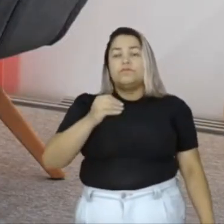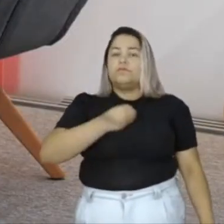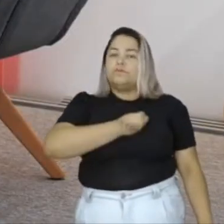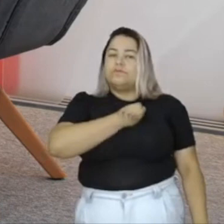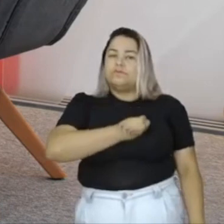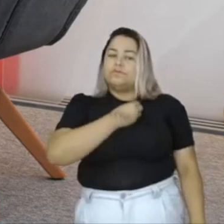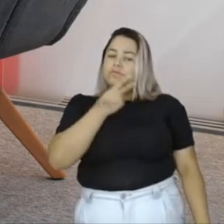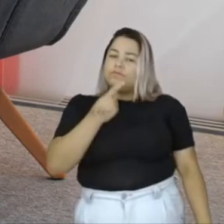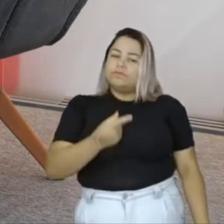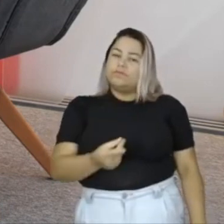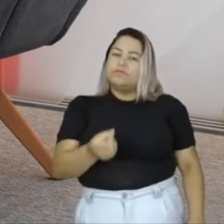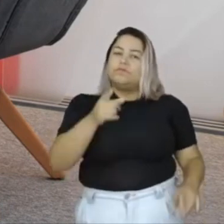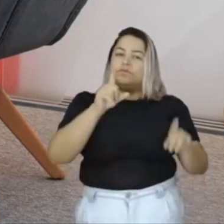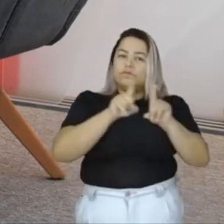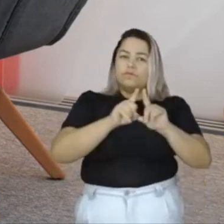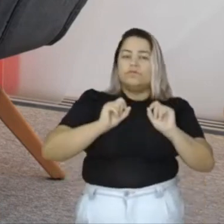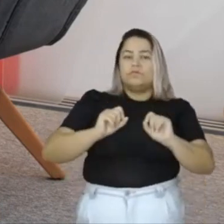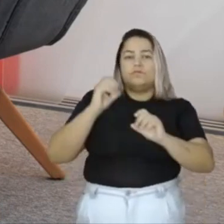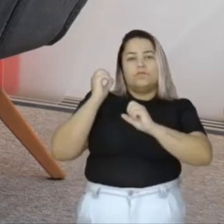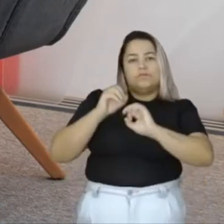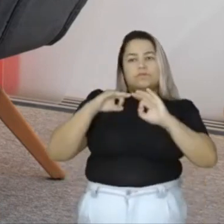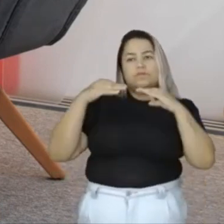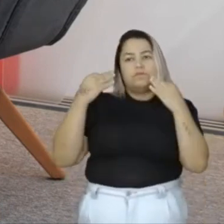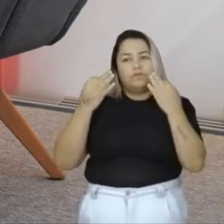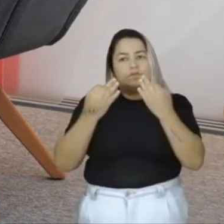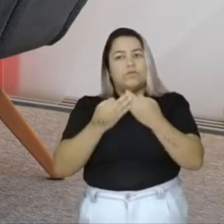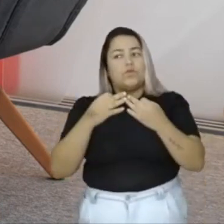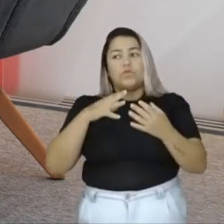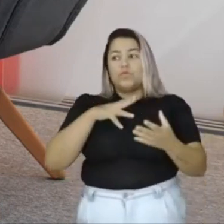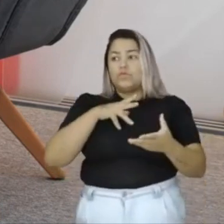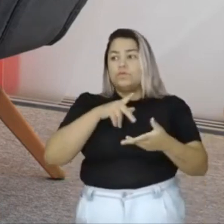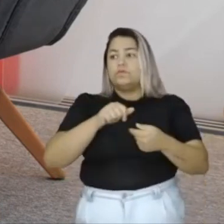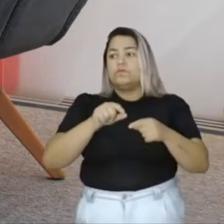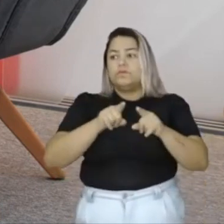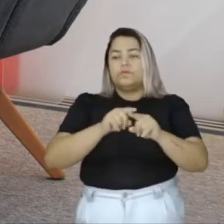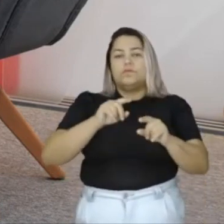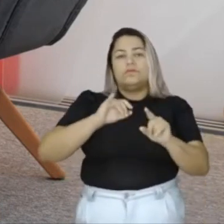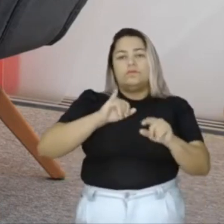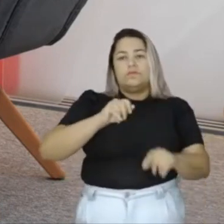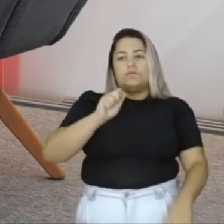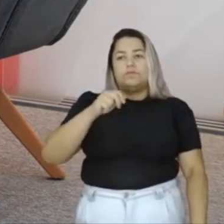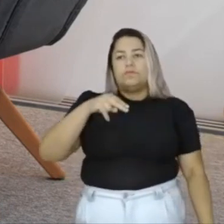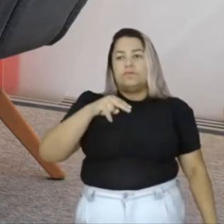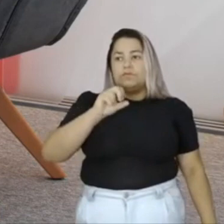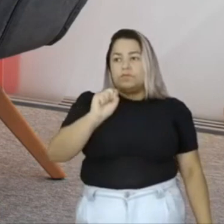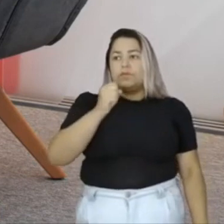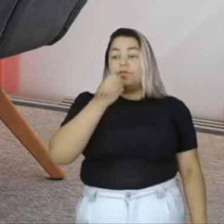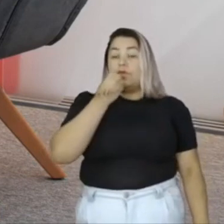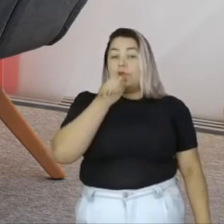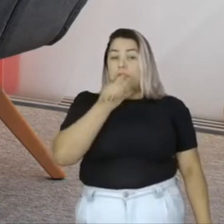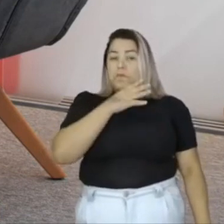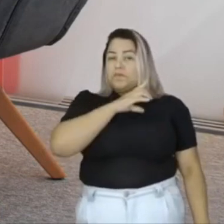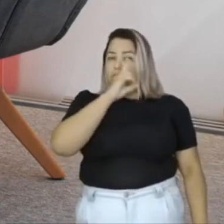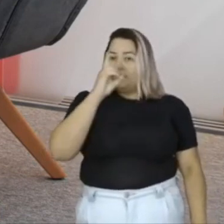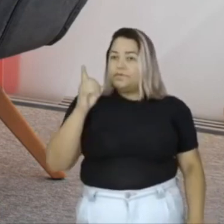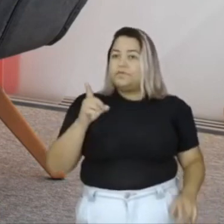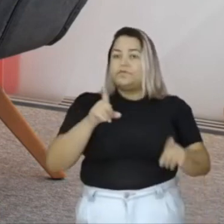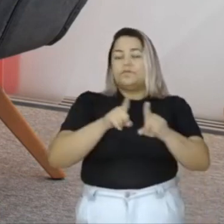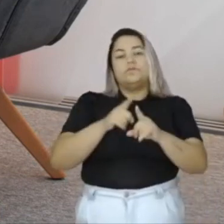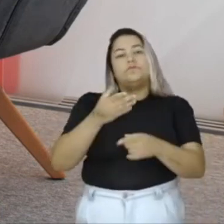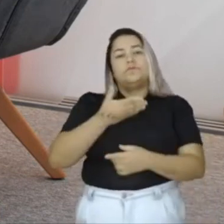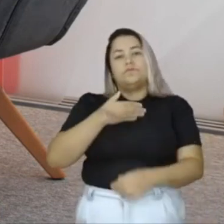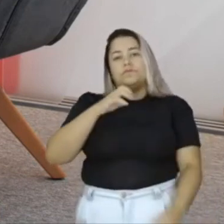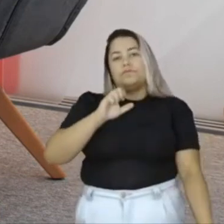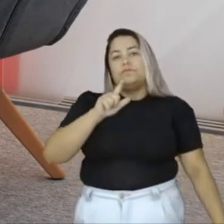Bolsa Família, o maior sistema de transferência de renda do mundo. Jackson Rabelo também aqui te dá bom dia. Bom dia para a companheira